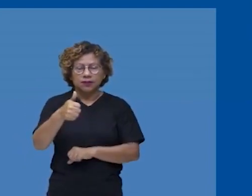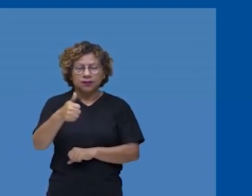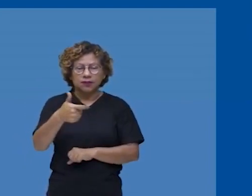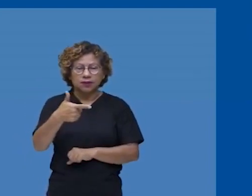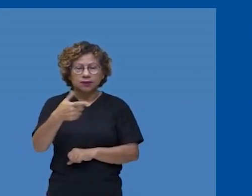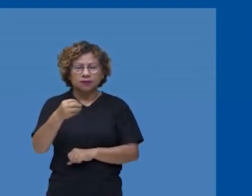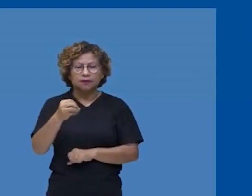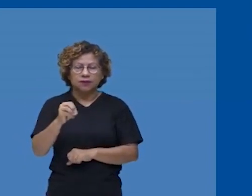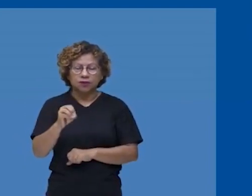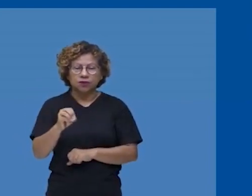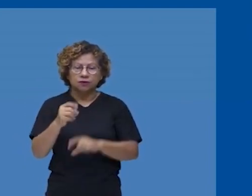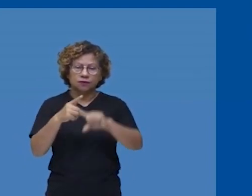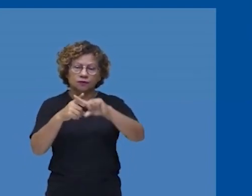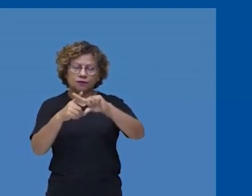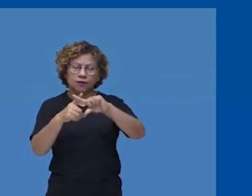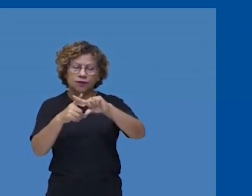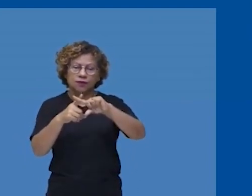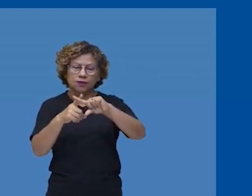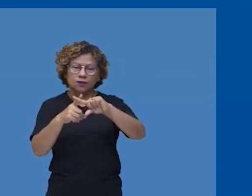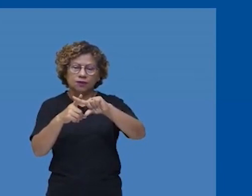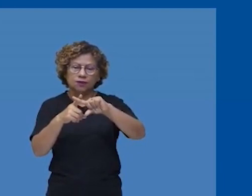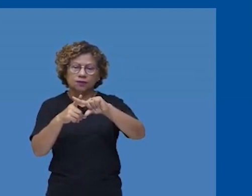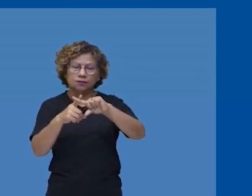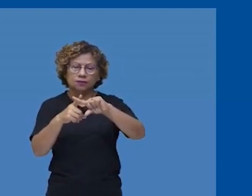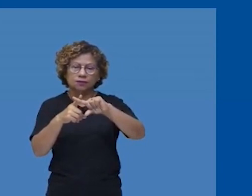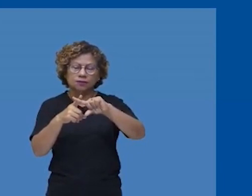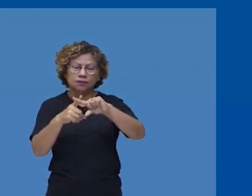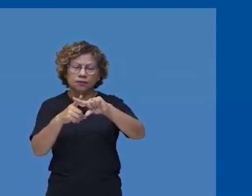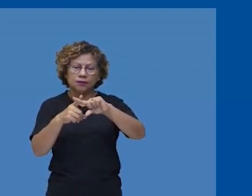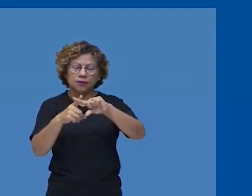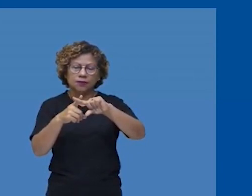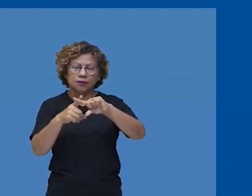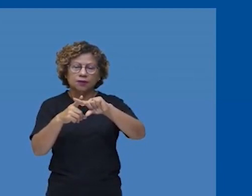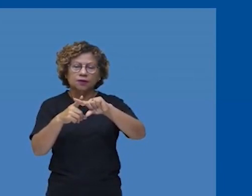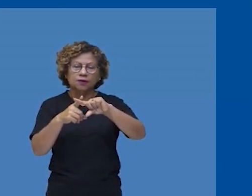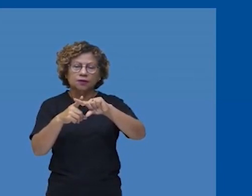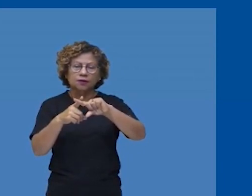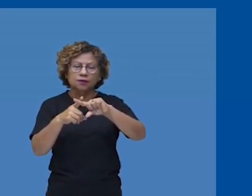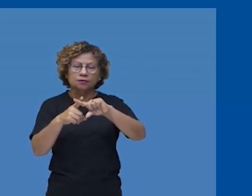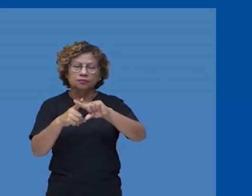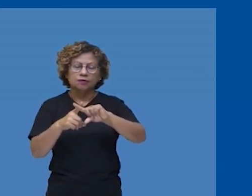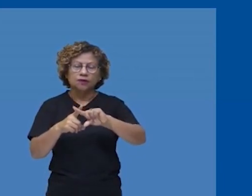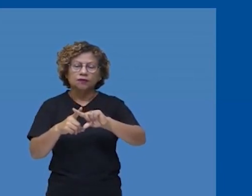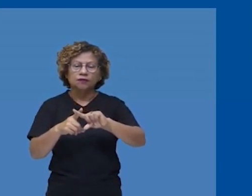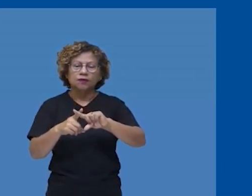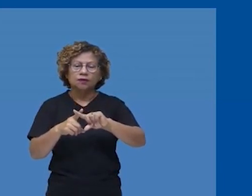aqui, vamos fazer ao contrário, 120 vezes